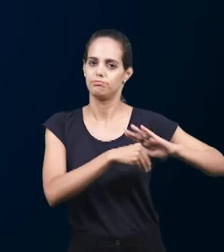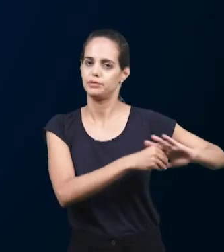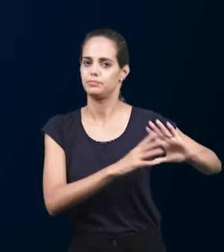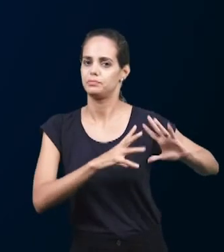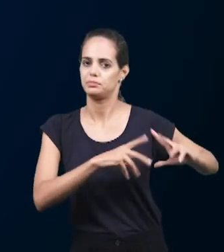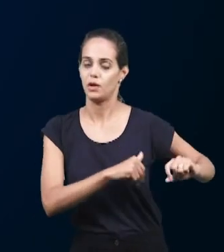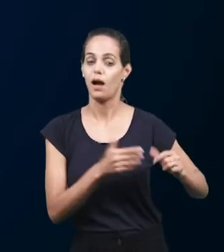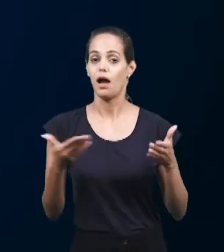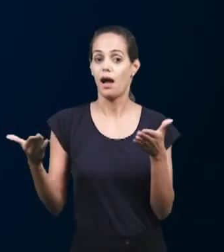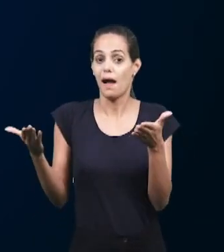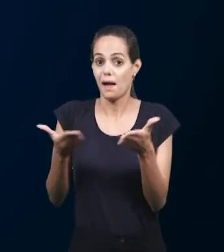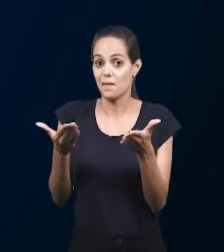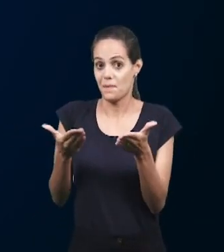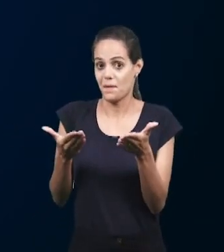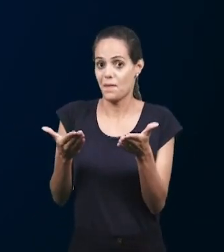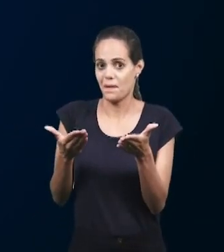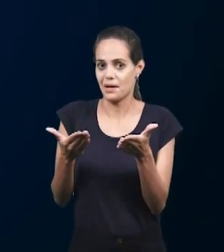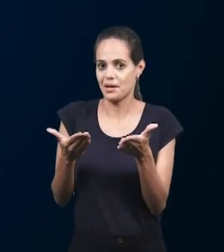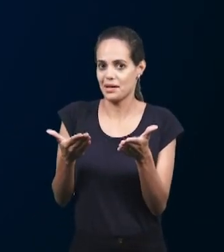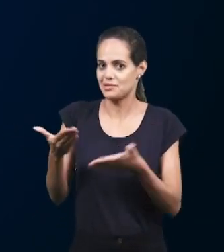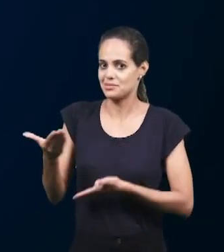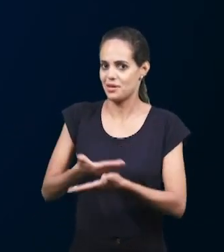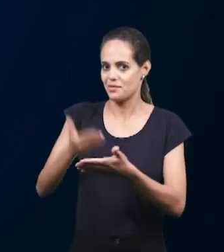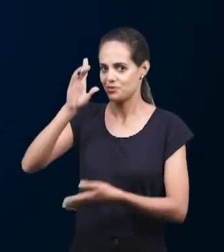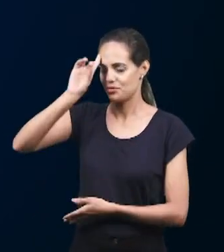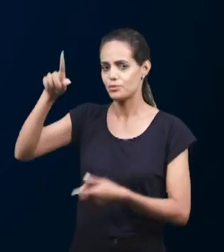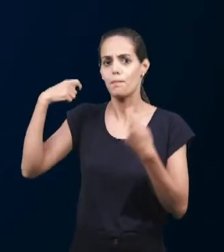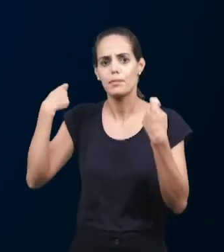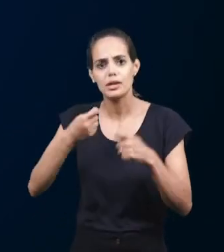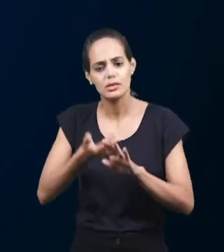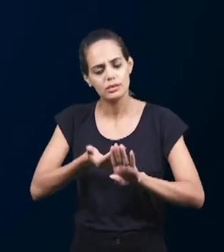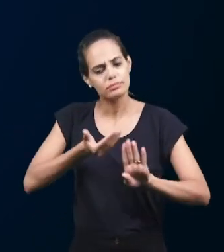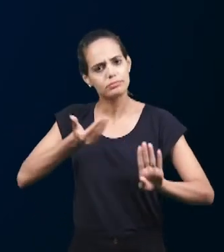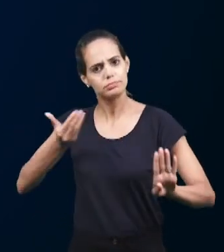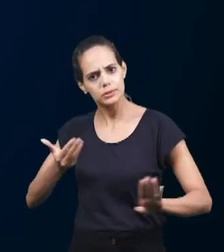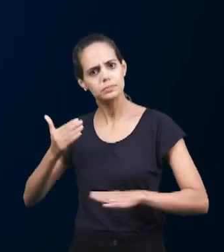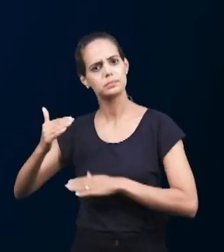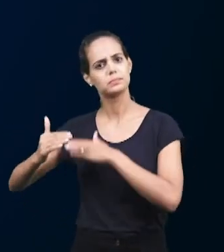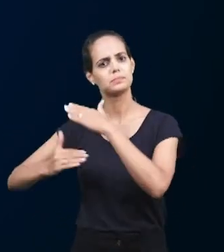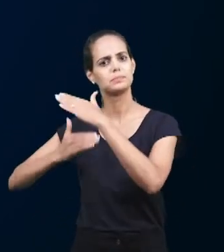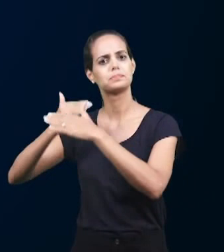feitos servos de Deus, precisamos andar em santificação para, por